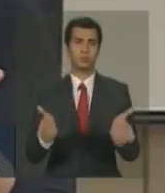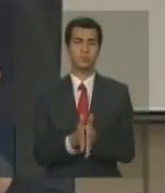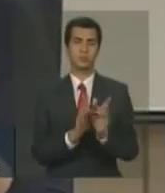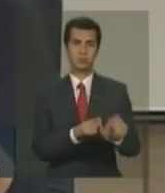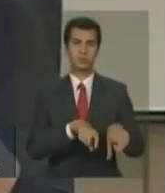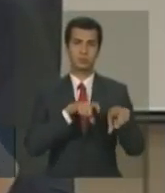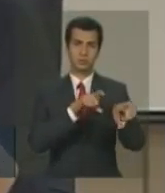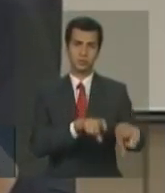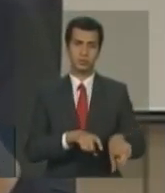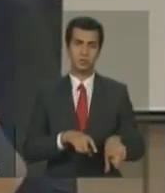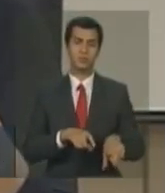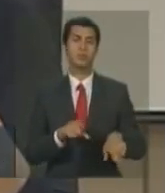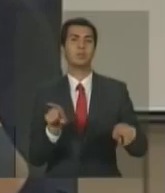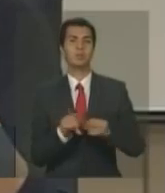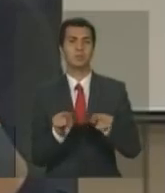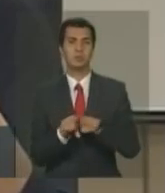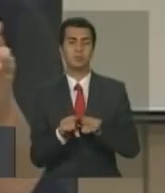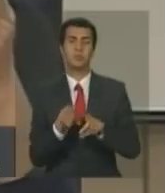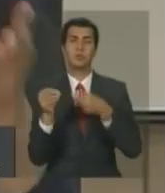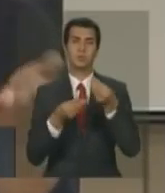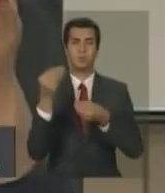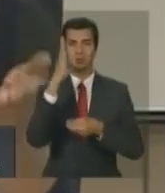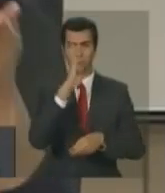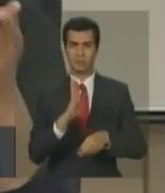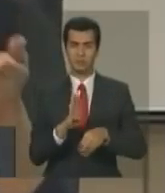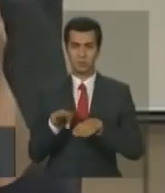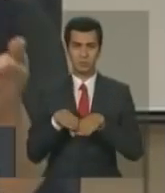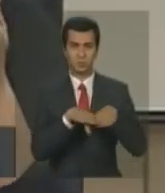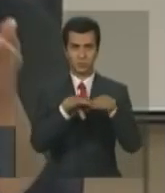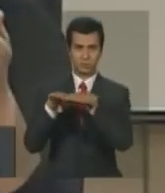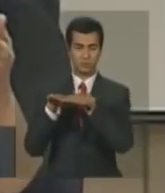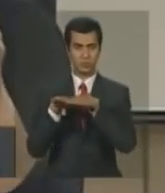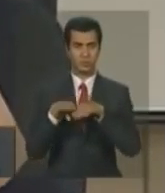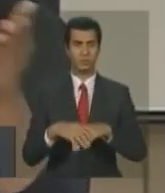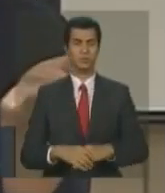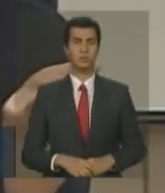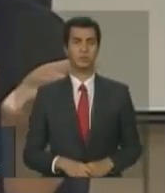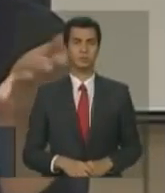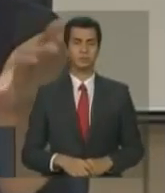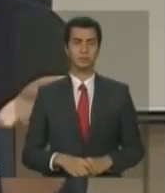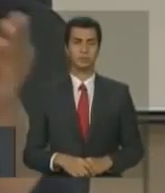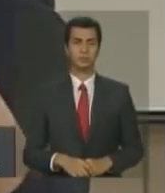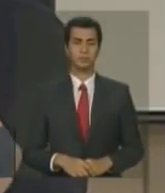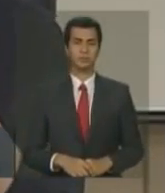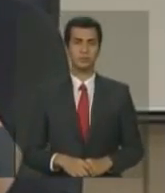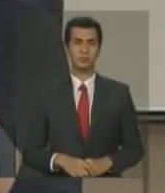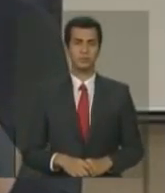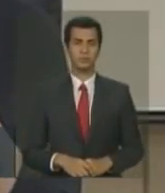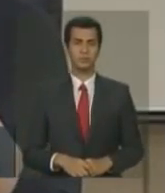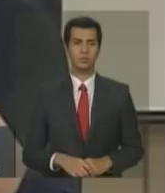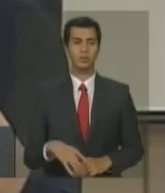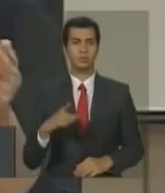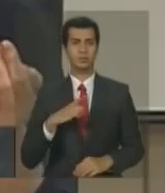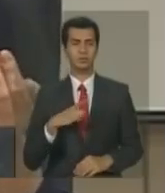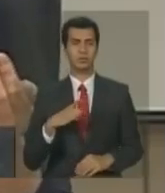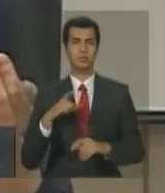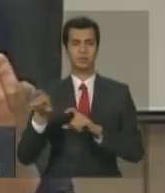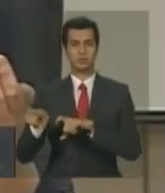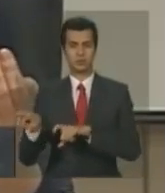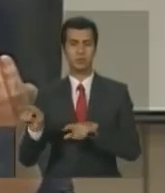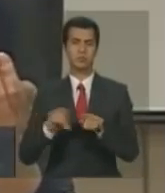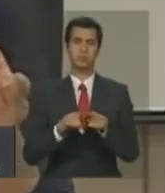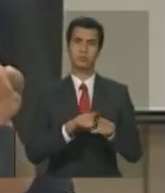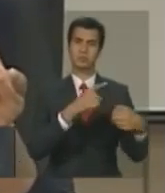na área de agricultura familiar, aí eu destaco três, que para nós são muito importantes para a alteração da pobreza